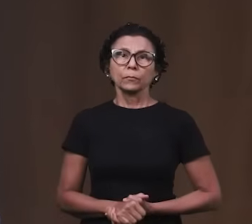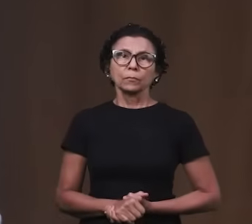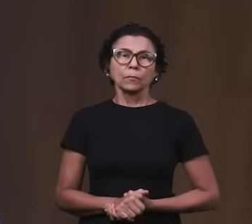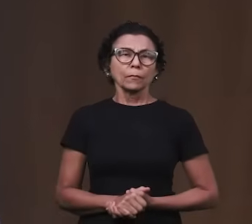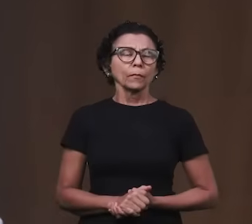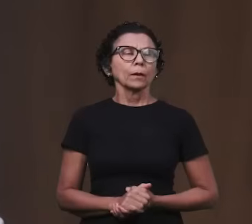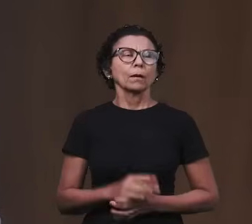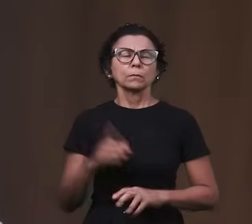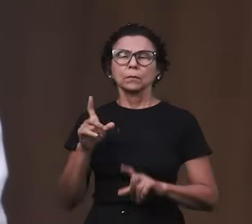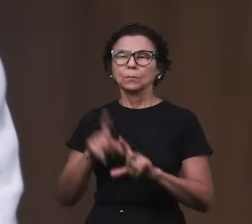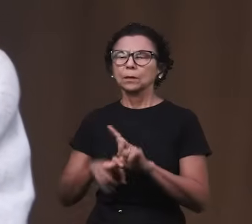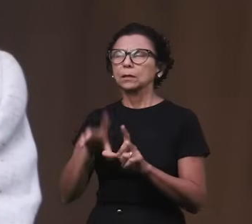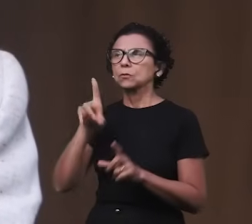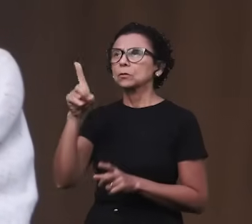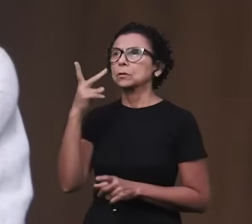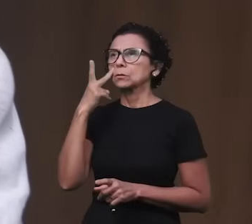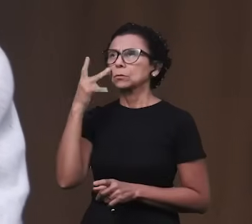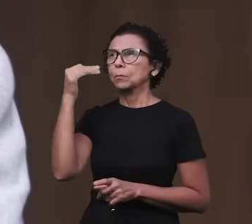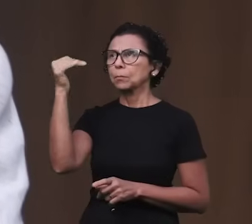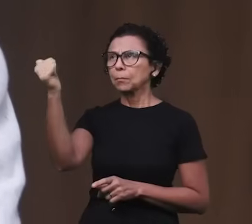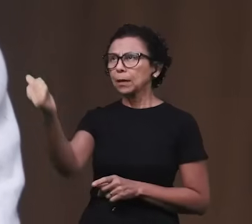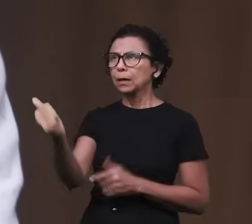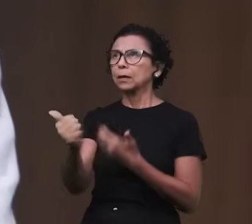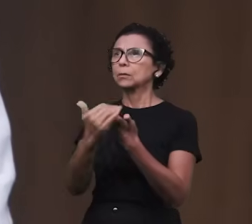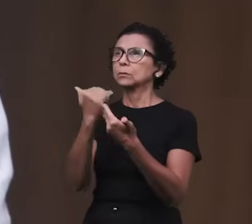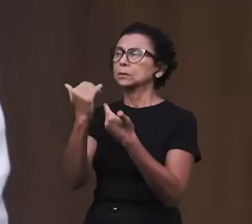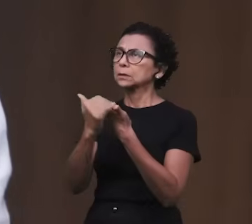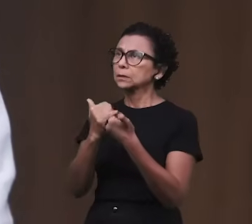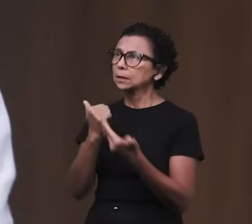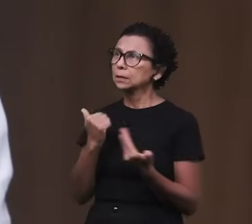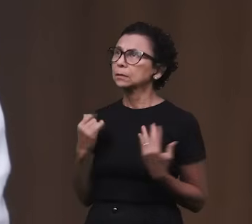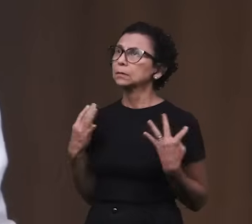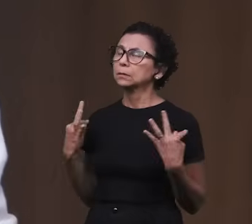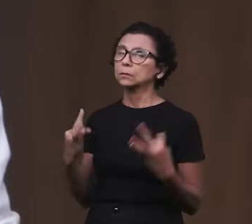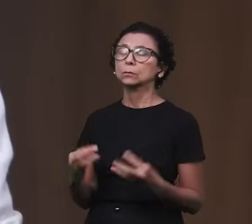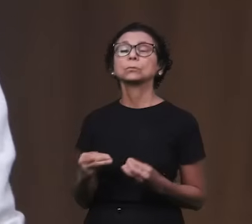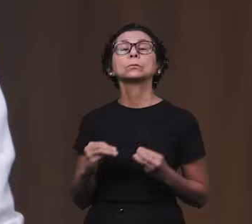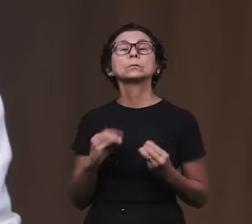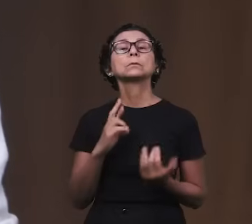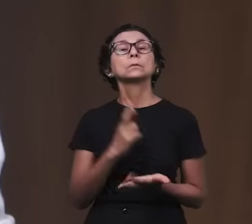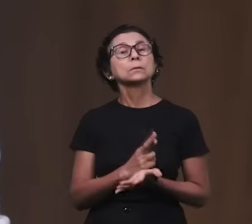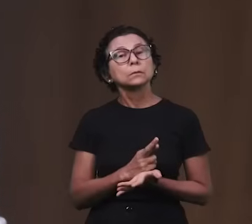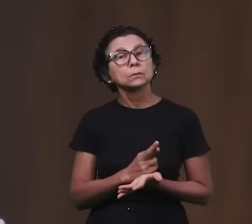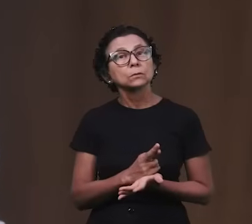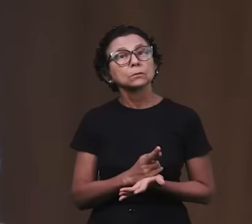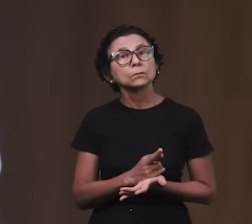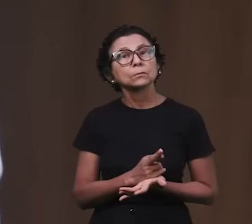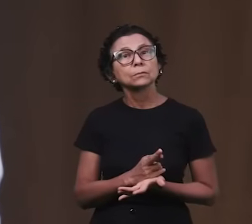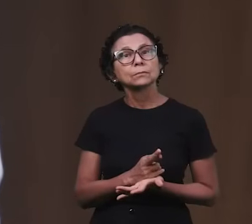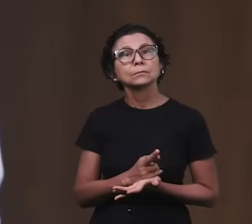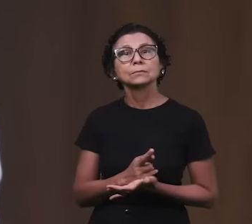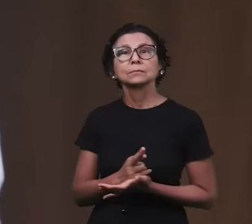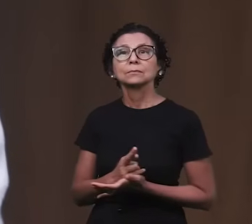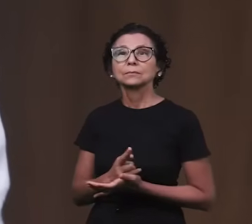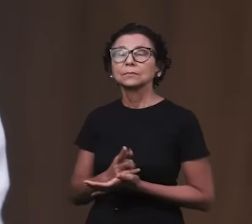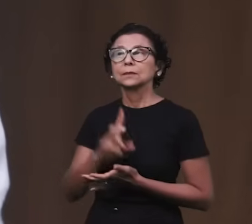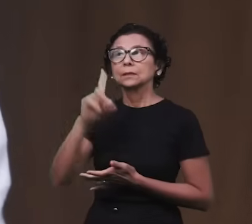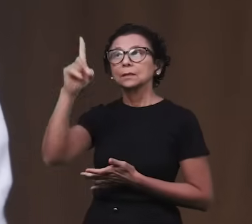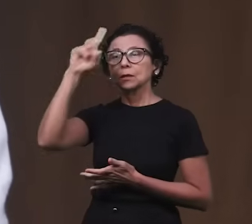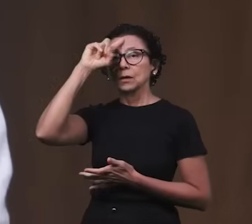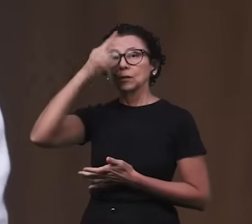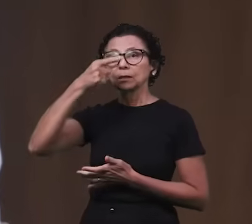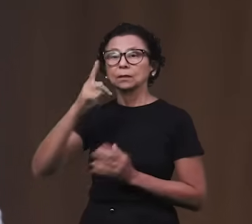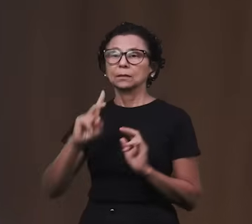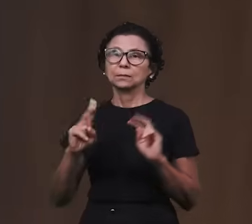no conselho, nas suas decisões, e em tudo isso, o que vai acontecer? A vitória é do Senhor.